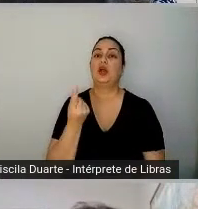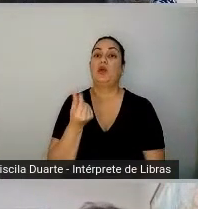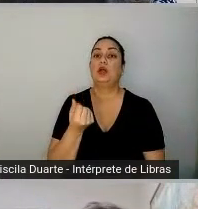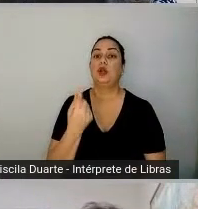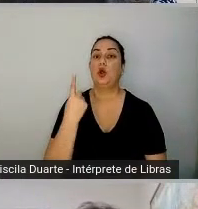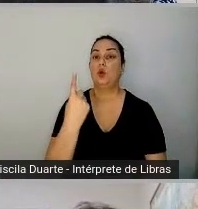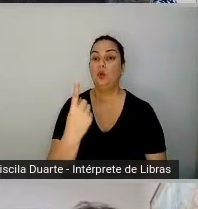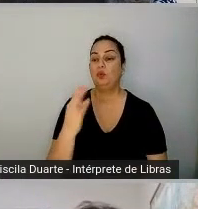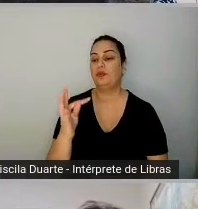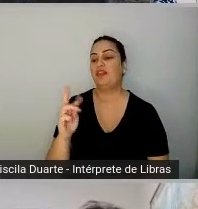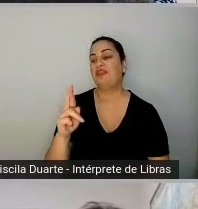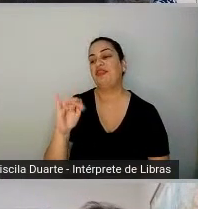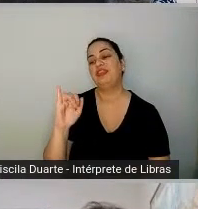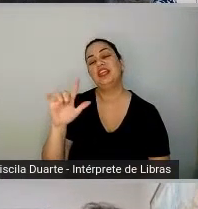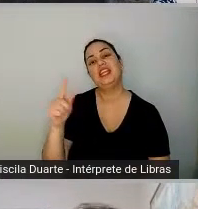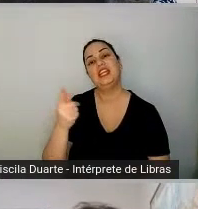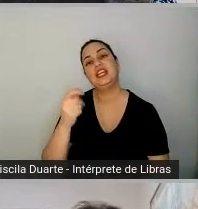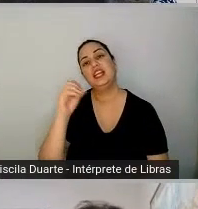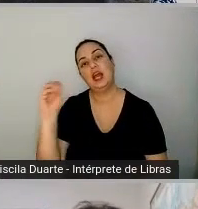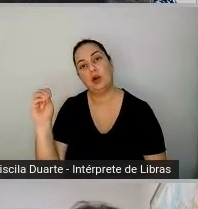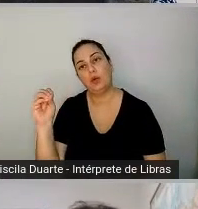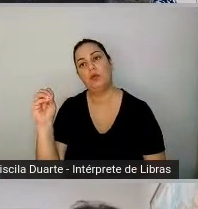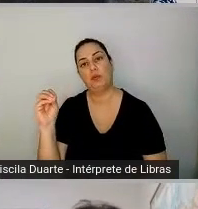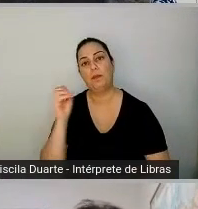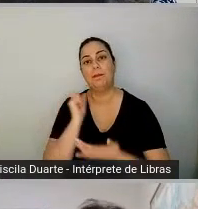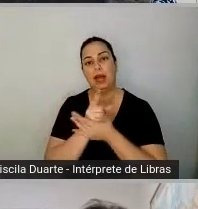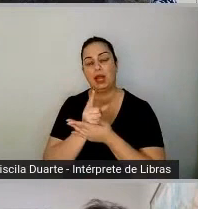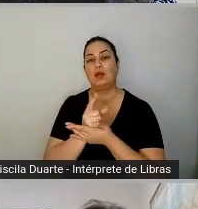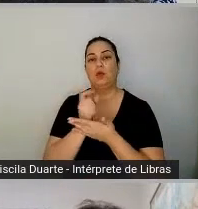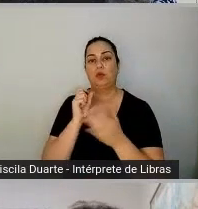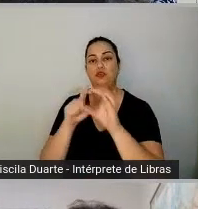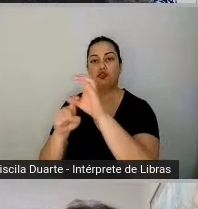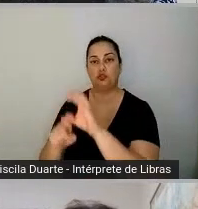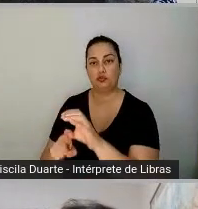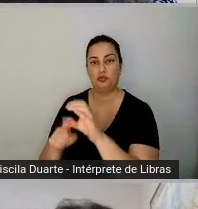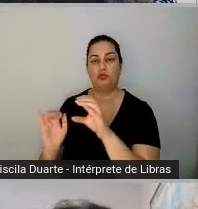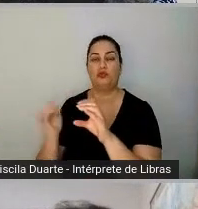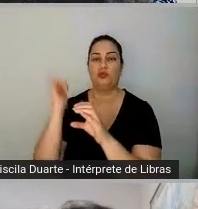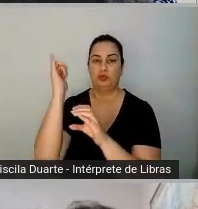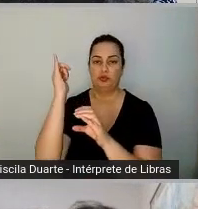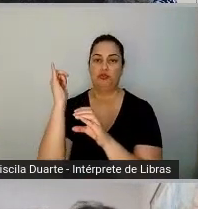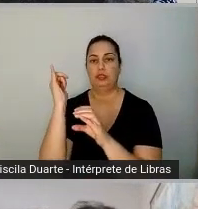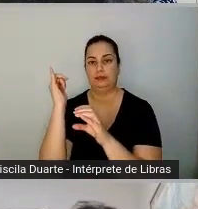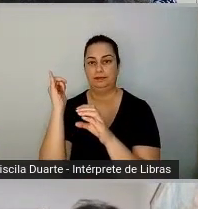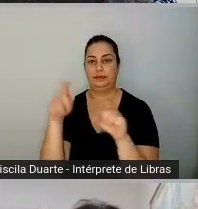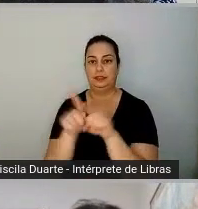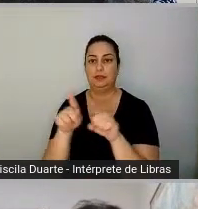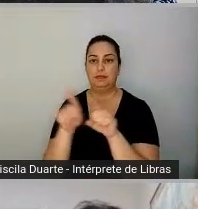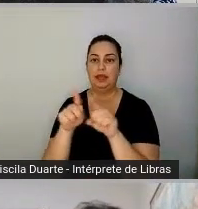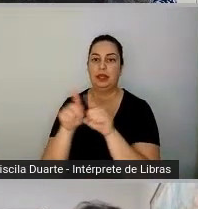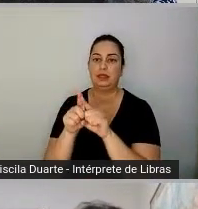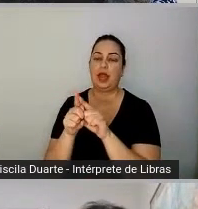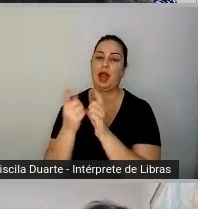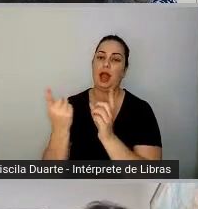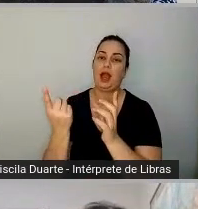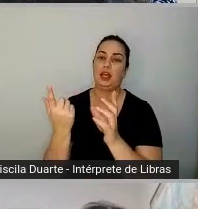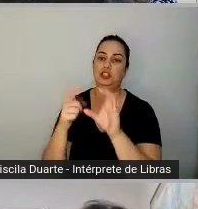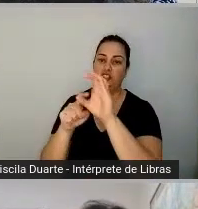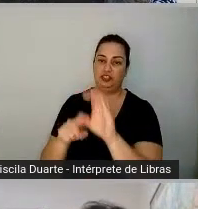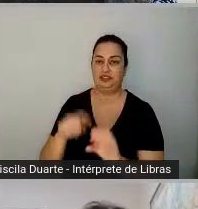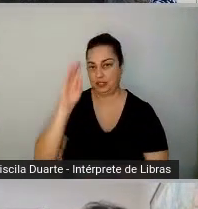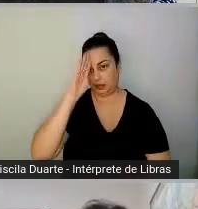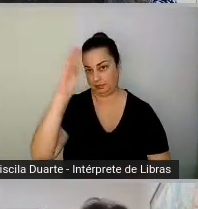juros e amortização, né? E aí a gente verificou que não tem nada disso, né?